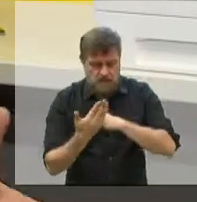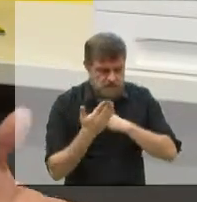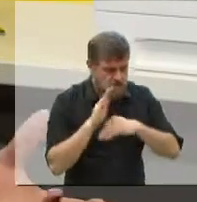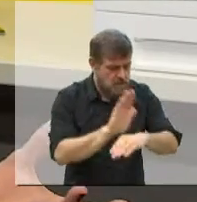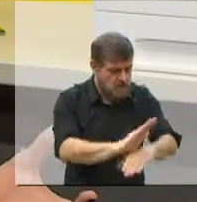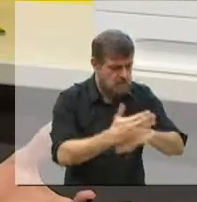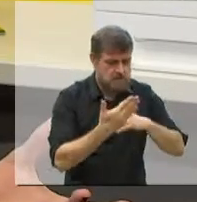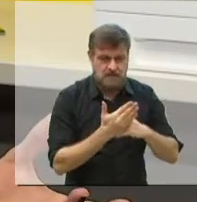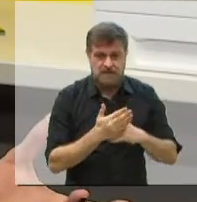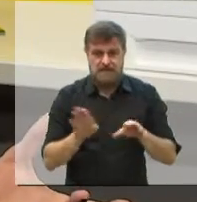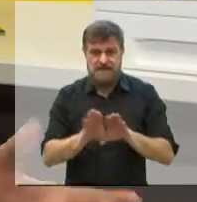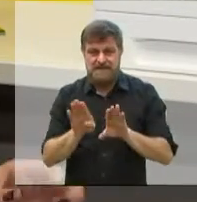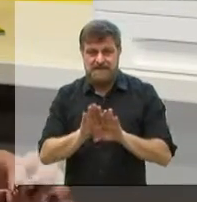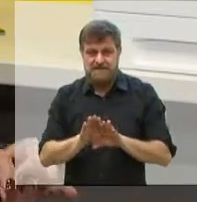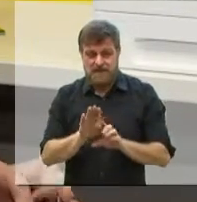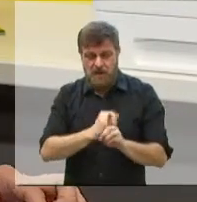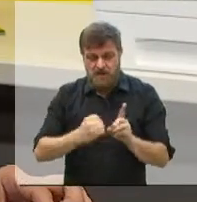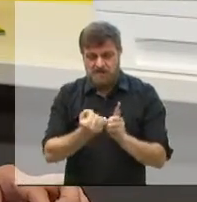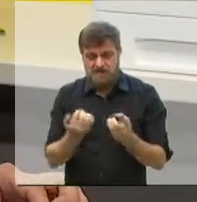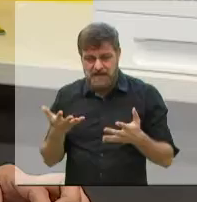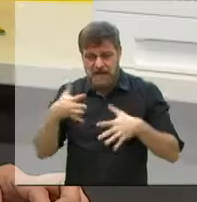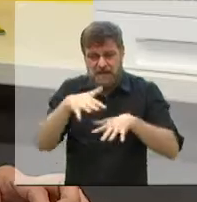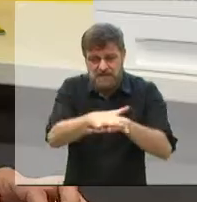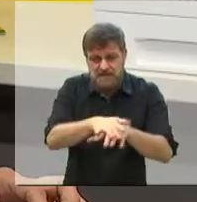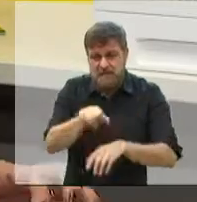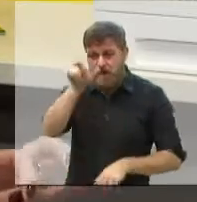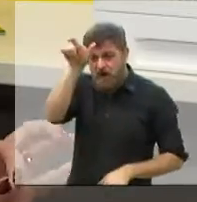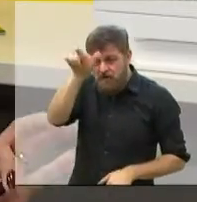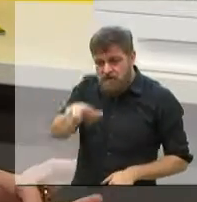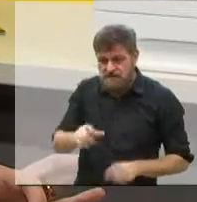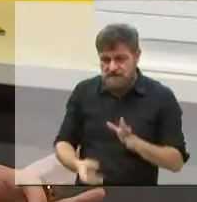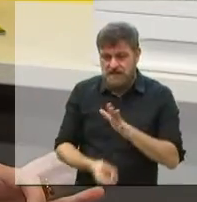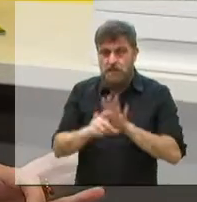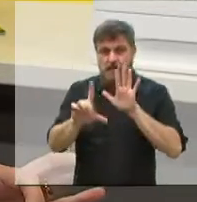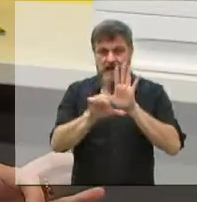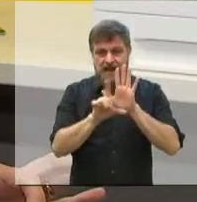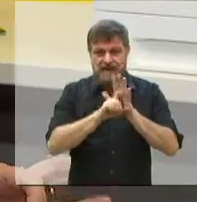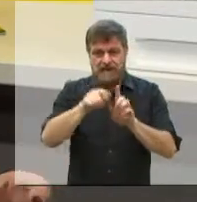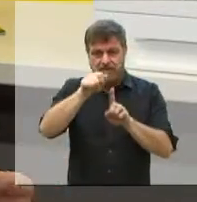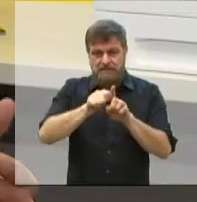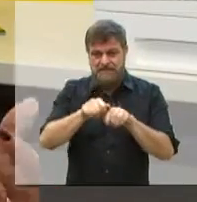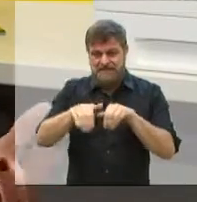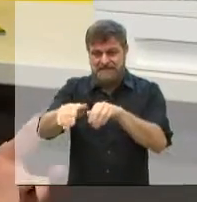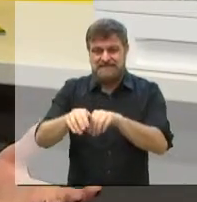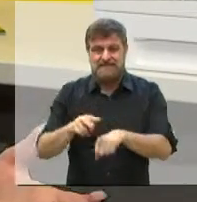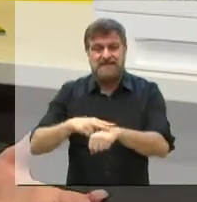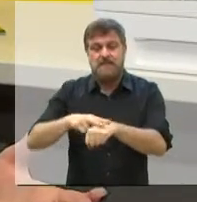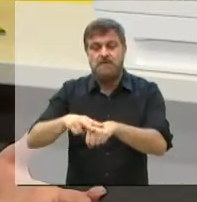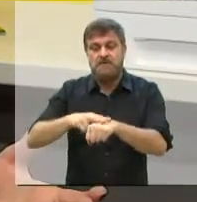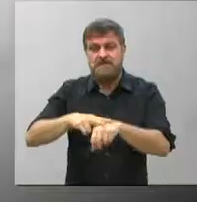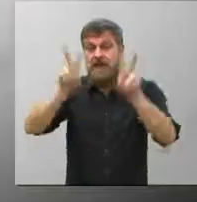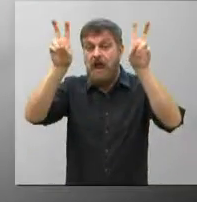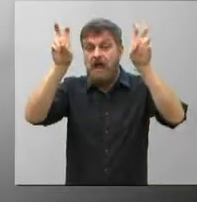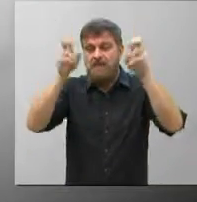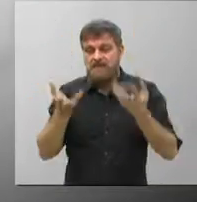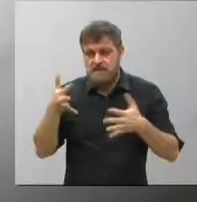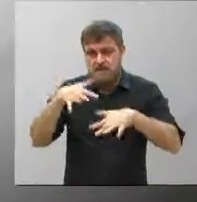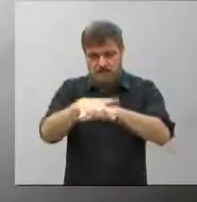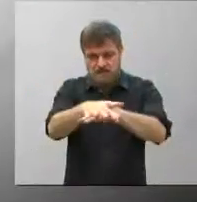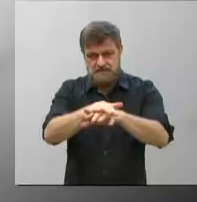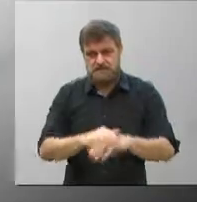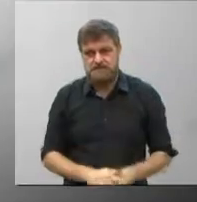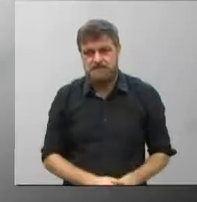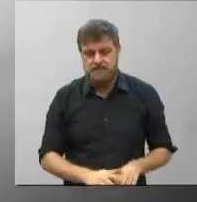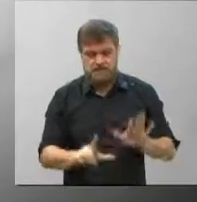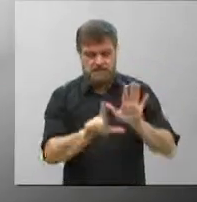promover a inclusão dessas pessoas, o senhor que criou a lei do Setembro Verde, né, que lembra da inclusão. Então essa é